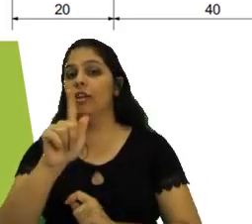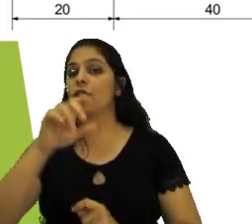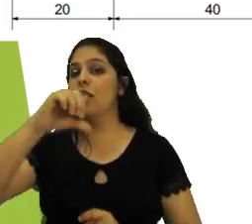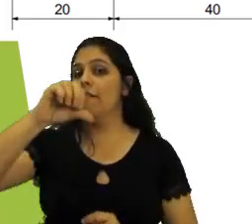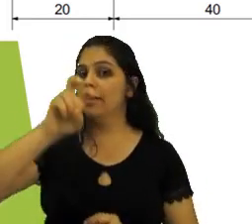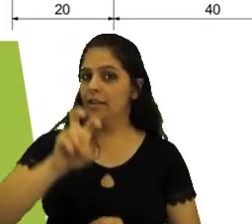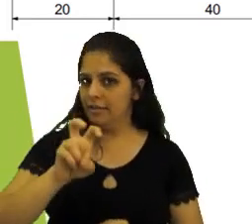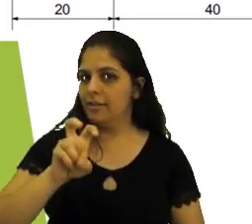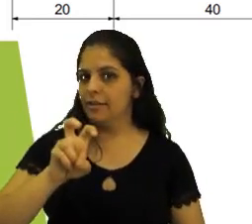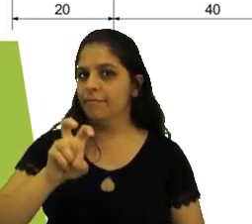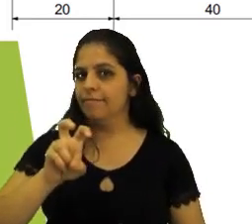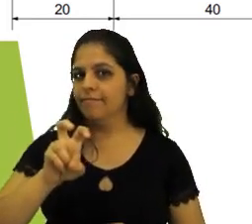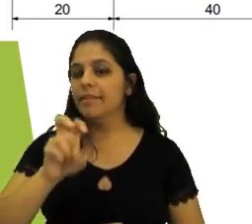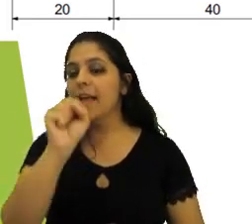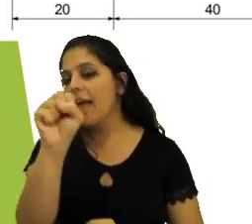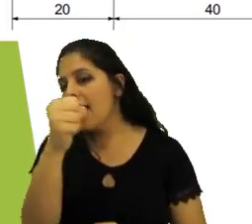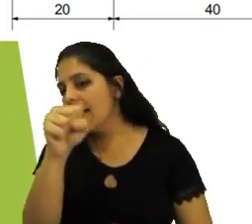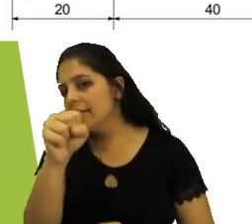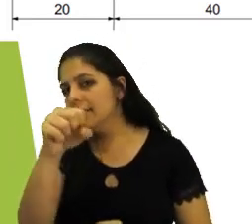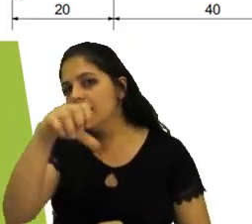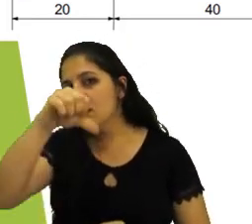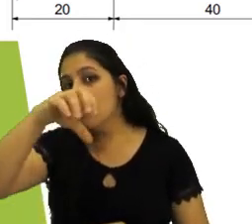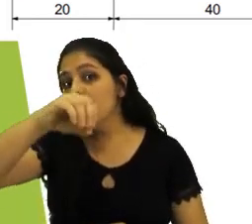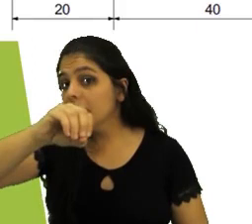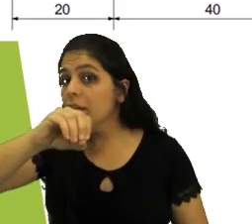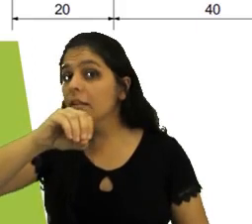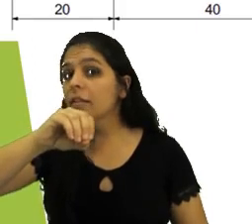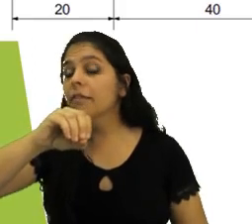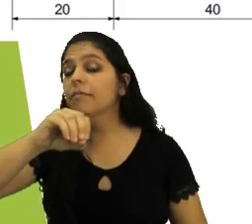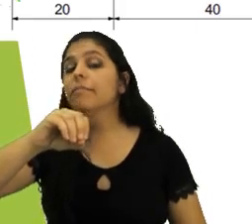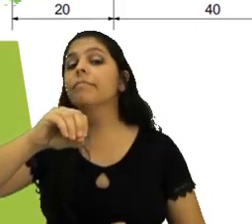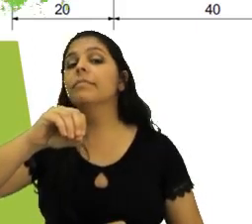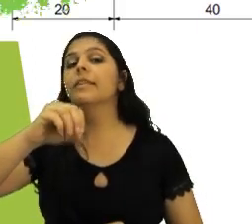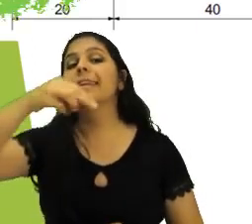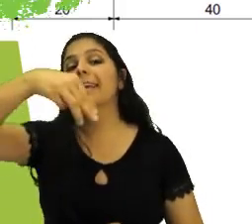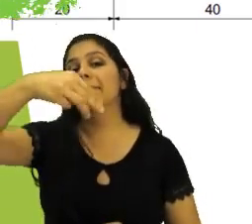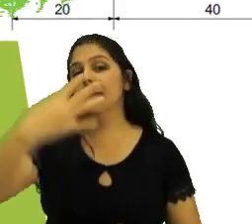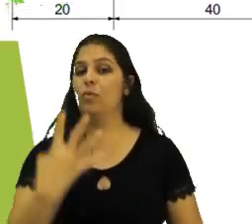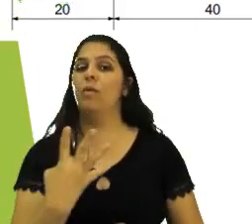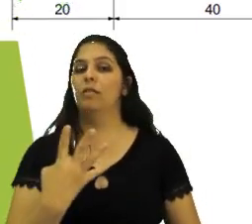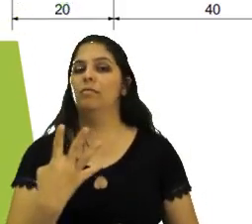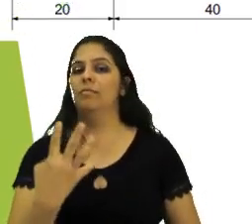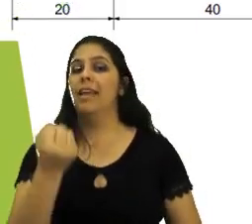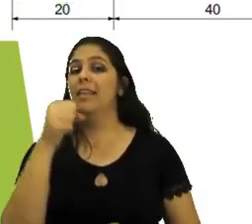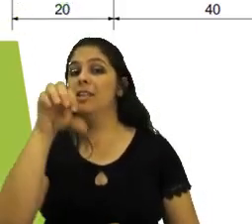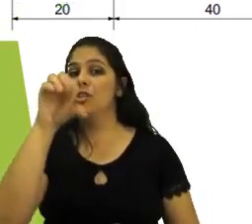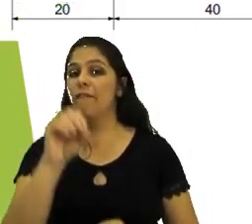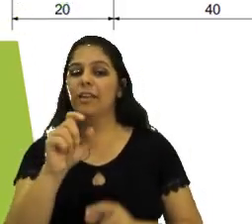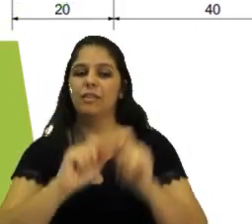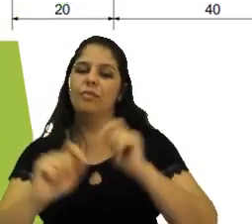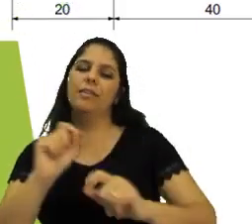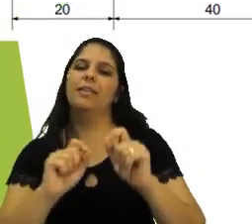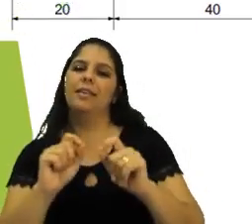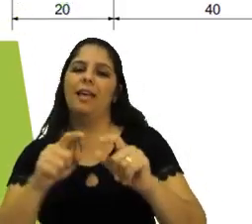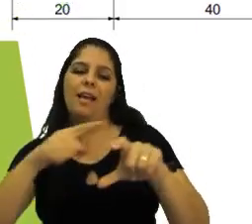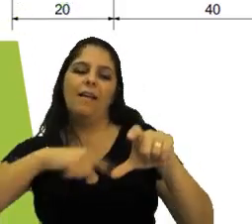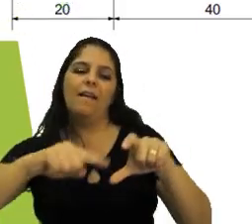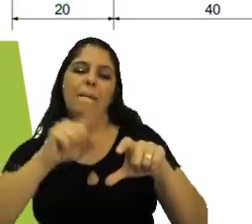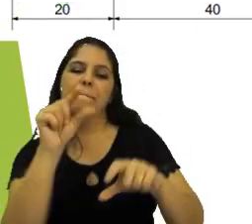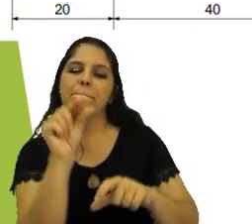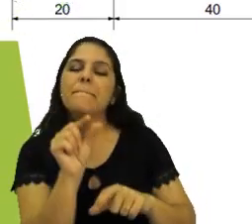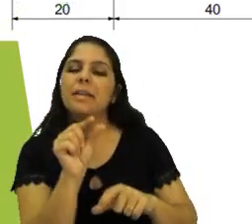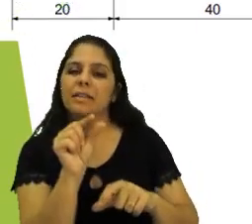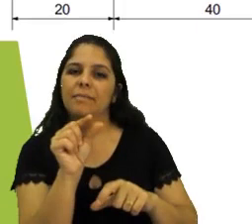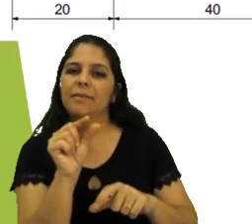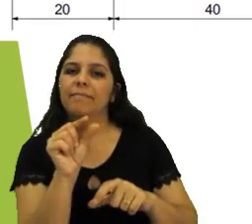tá? S90 e o M4. O S90 é a rotação mínima que eu vou utilizar aqui dentro desse trabalho aqui,